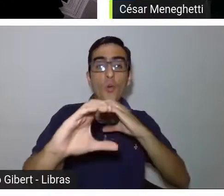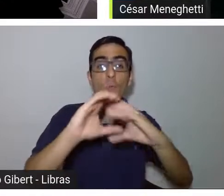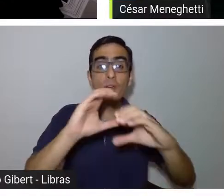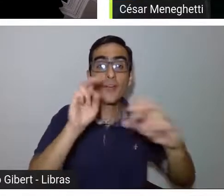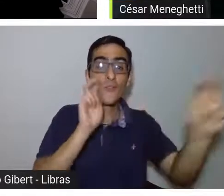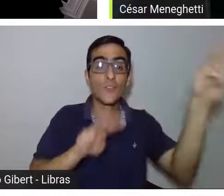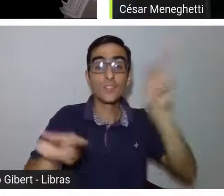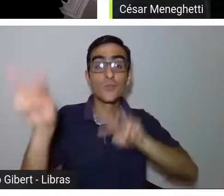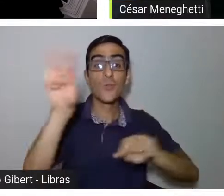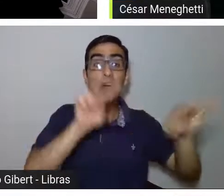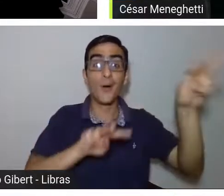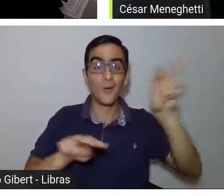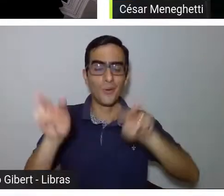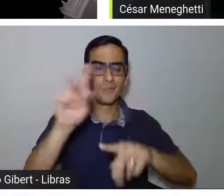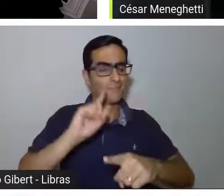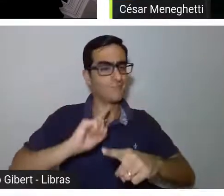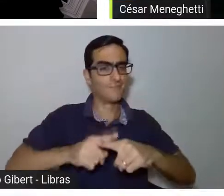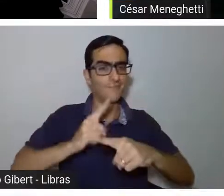porque eu amava